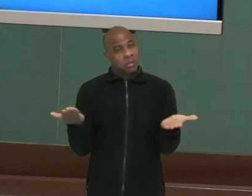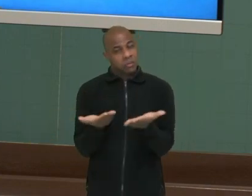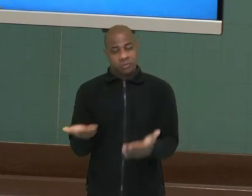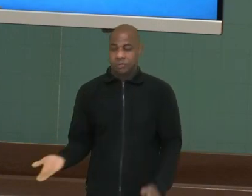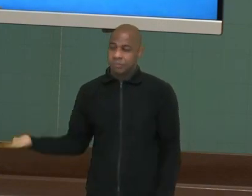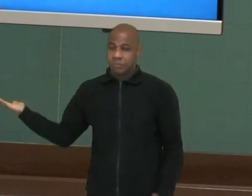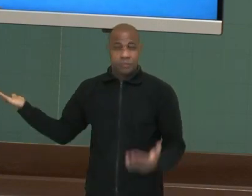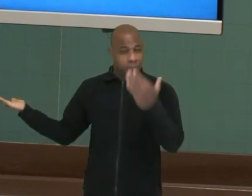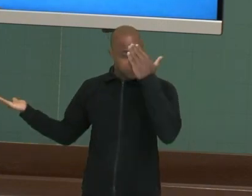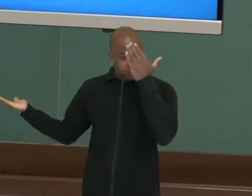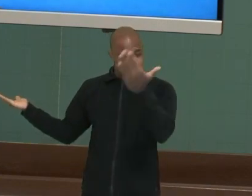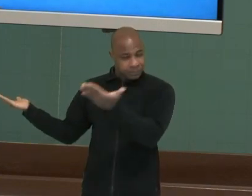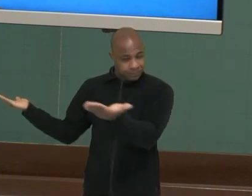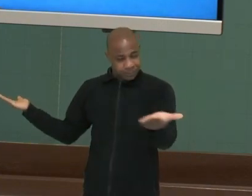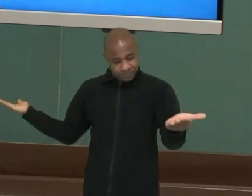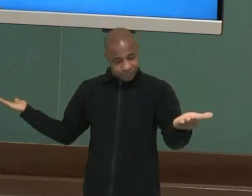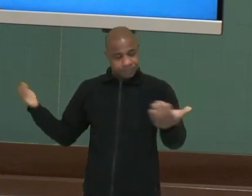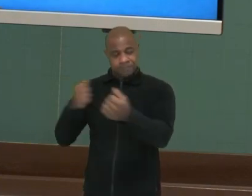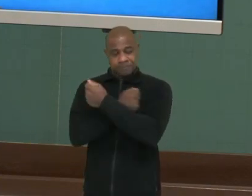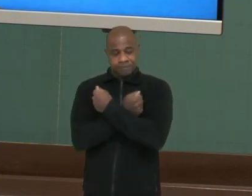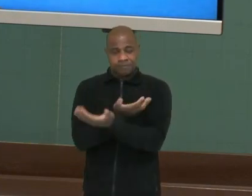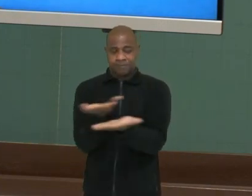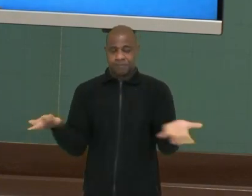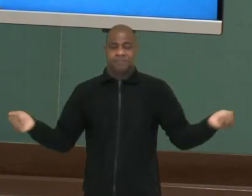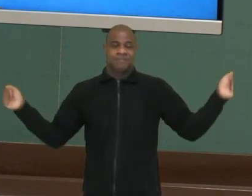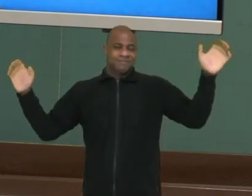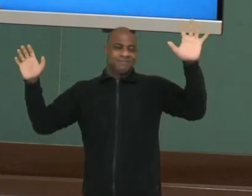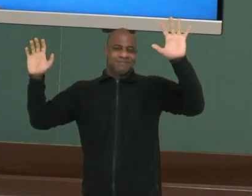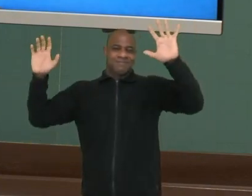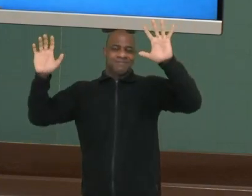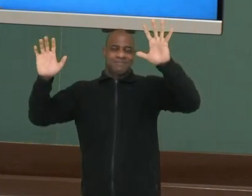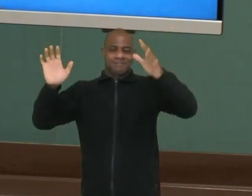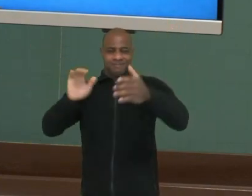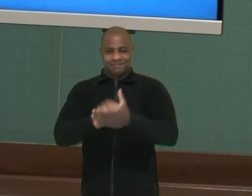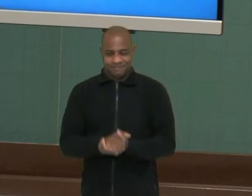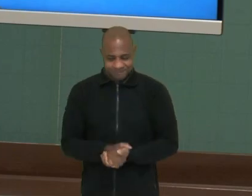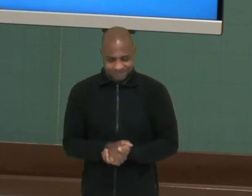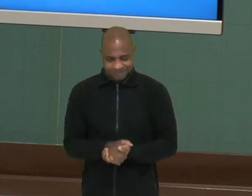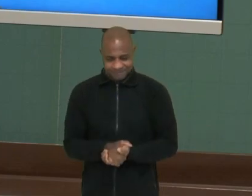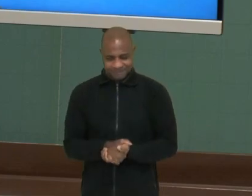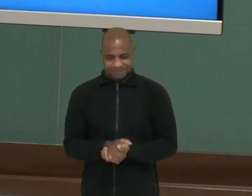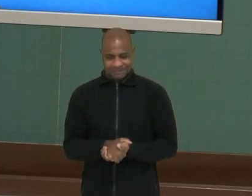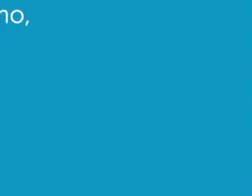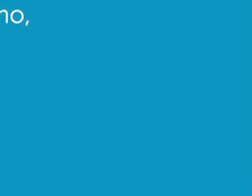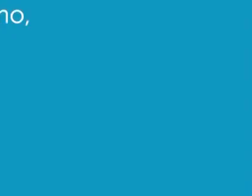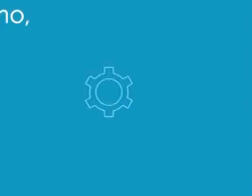Obrigado pela atenção, um forte abraço e até a próxima oportunidade.